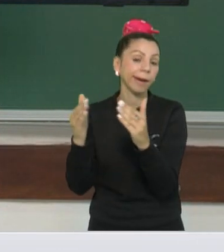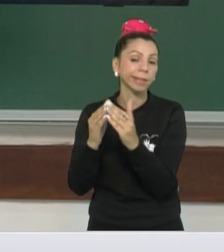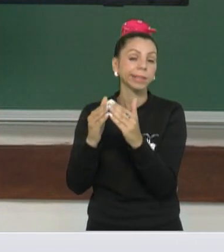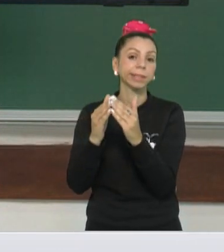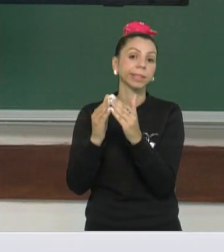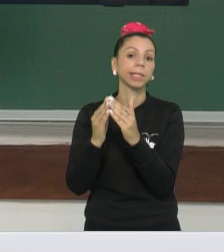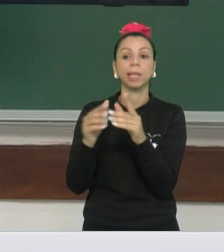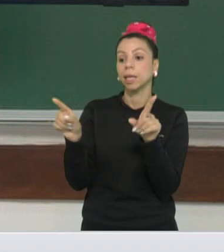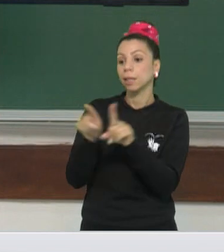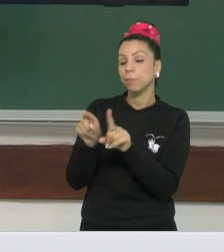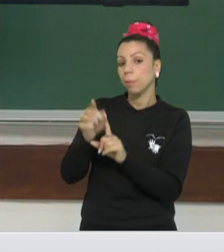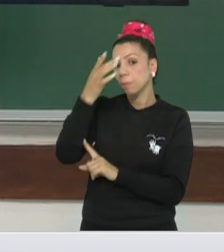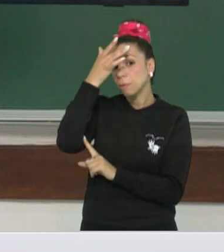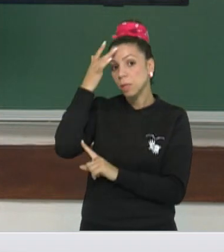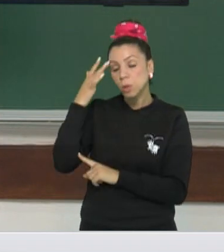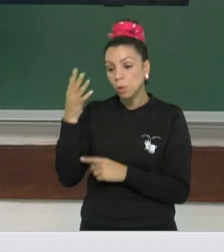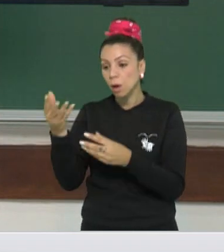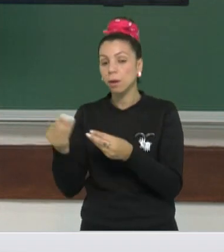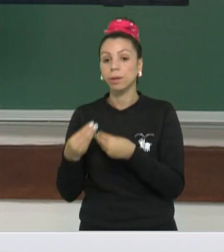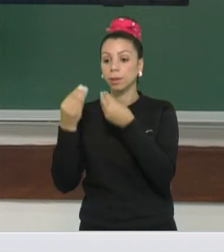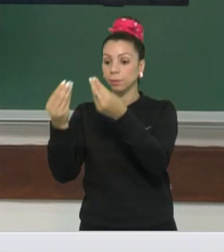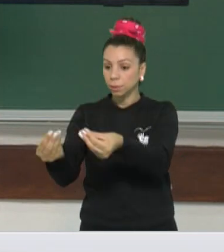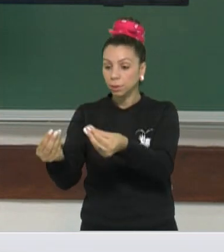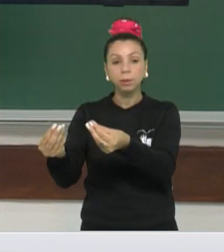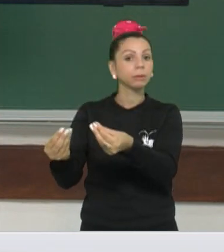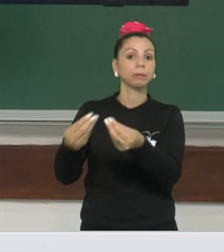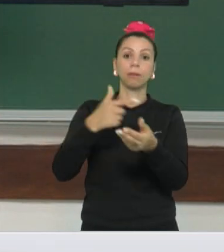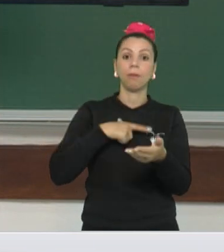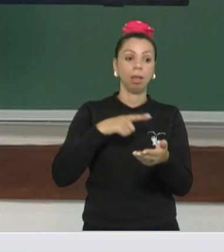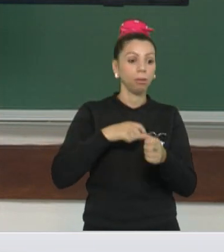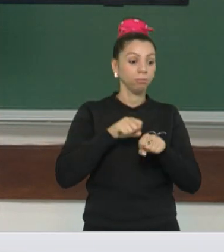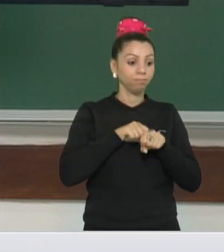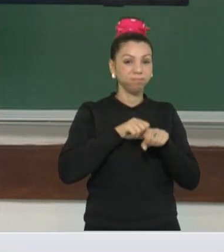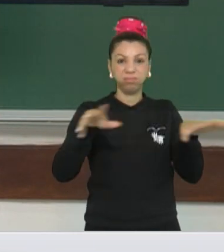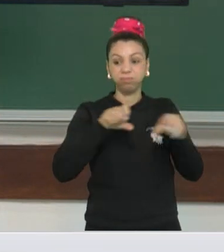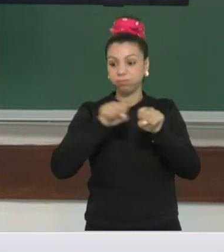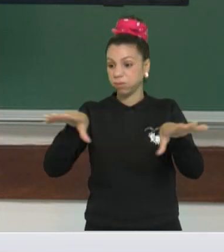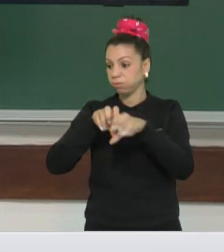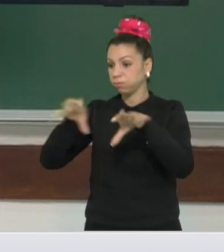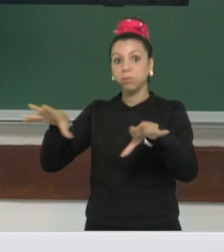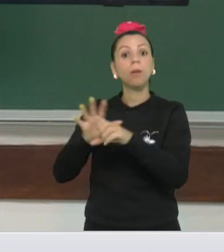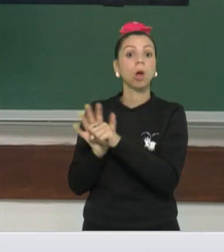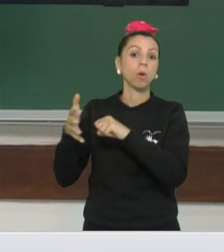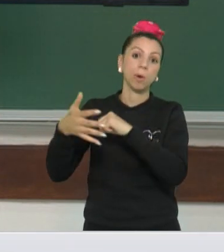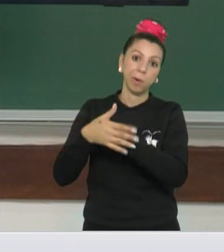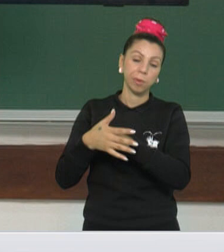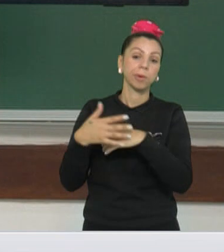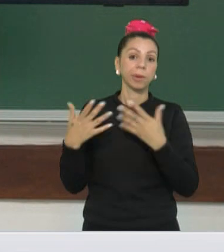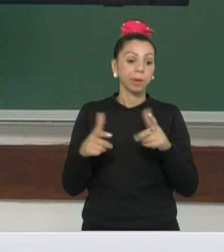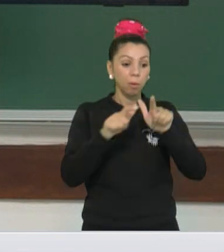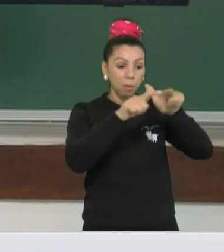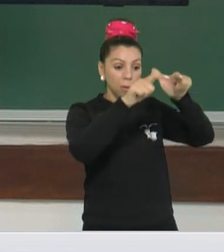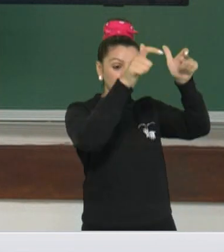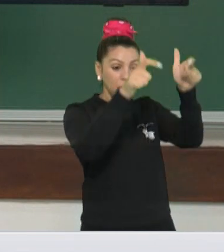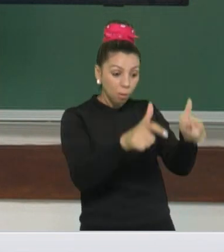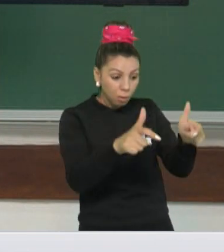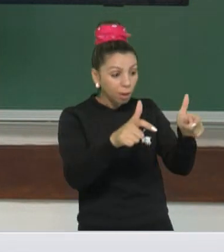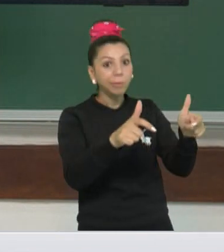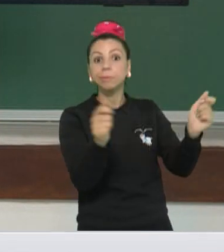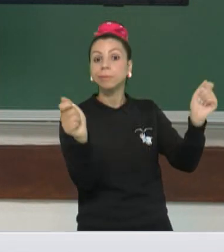o cliente, contamina a pessoa que vai higienizar. Veja, então a sede tem que